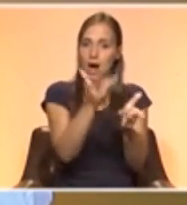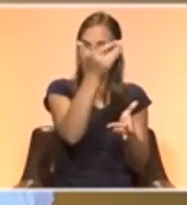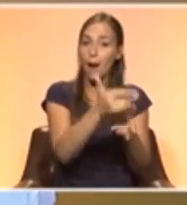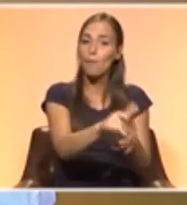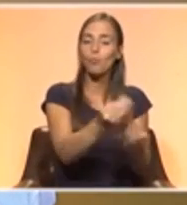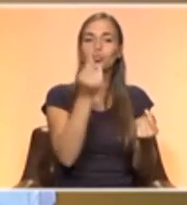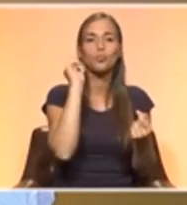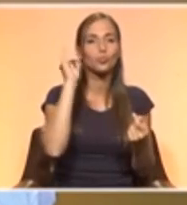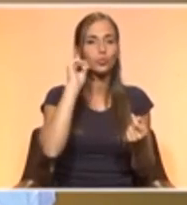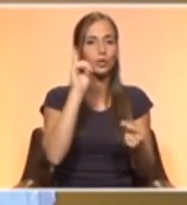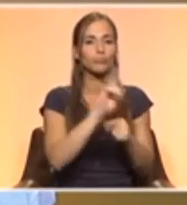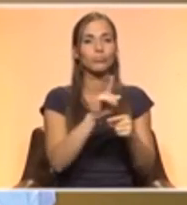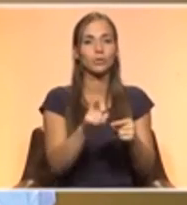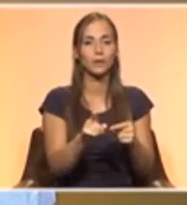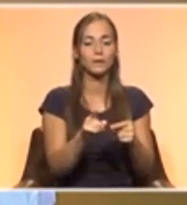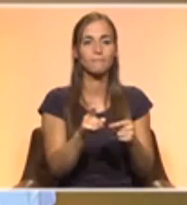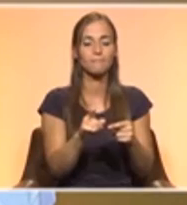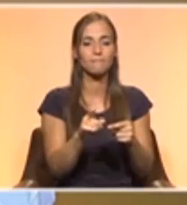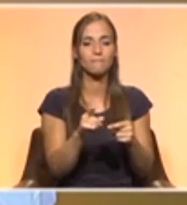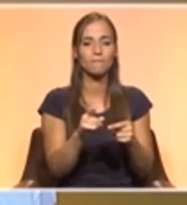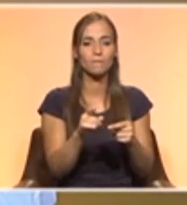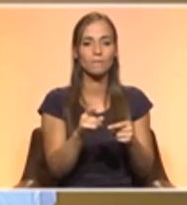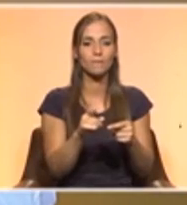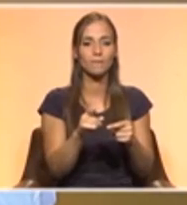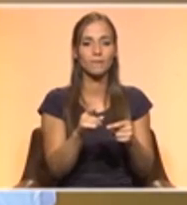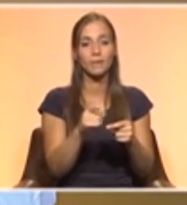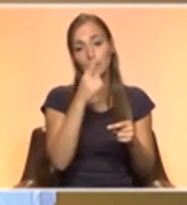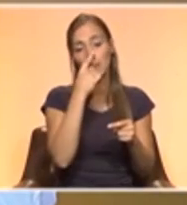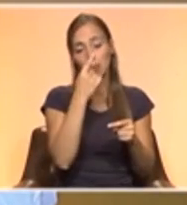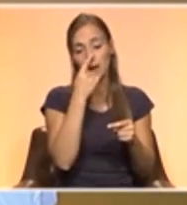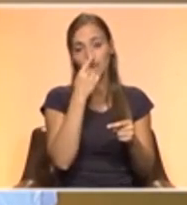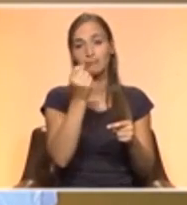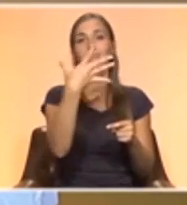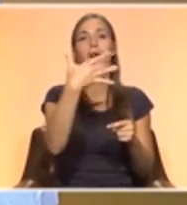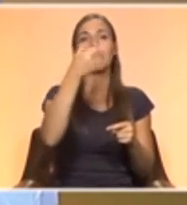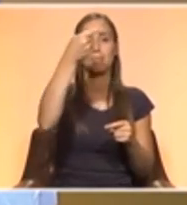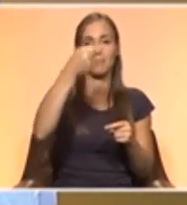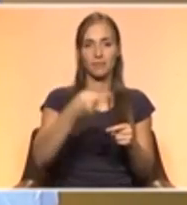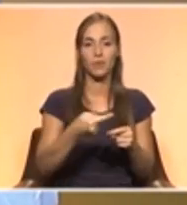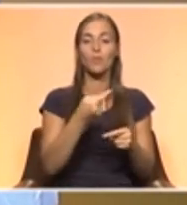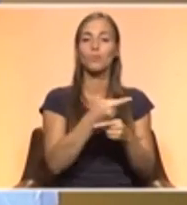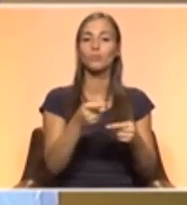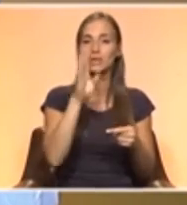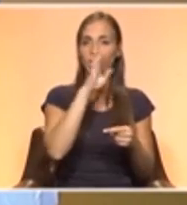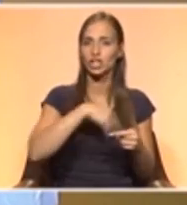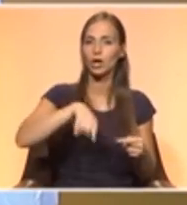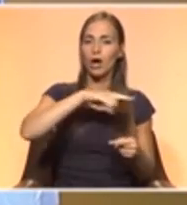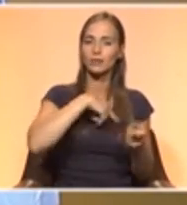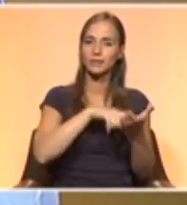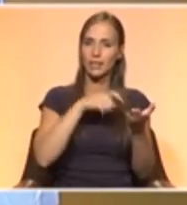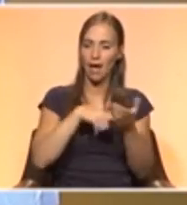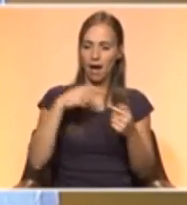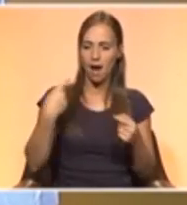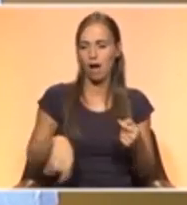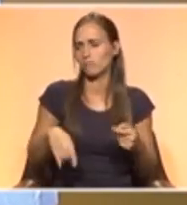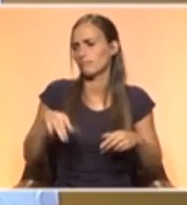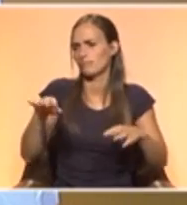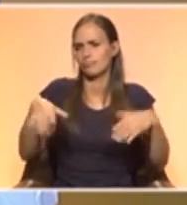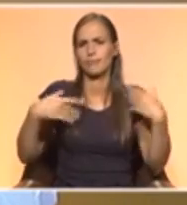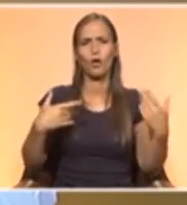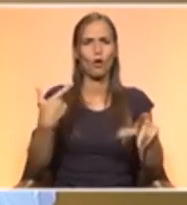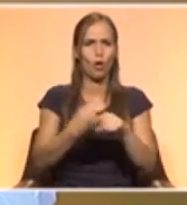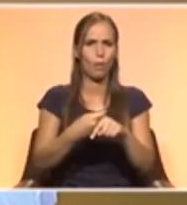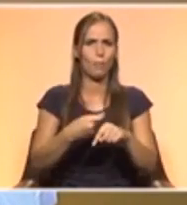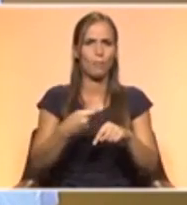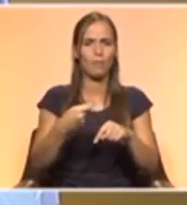porque quando cab na primeira página de preferência preferência exatamente e porque quando nós temos uma necessidade identificada seja o que for seja de compra seja de